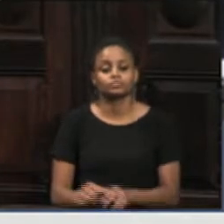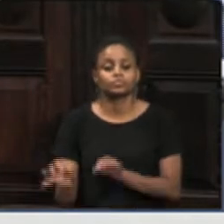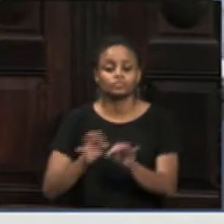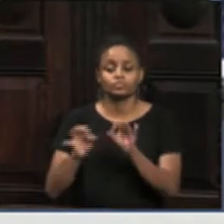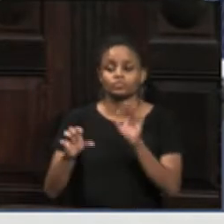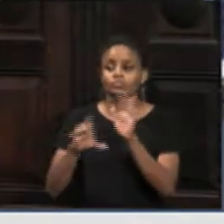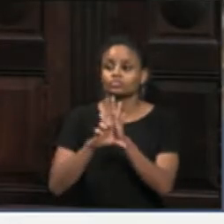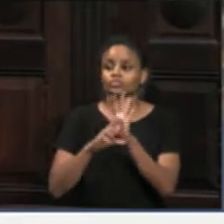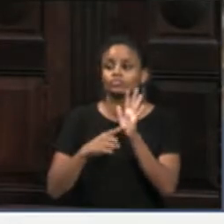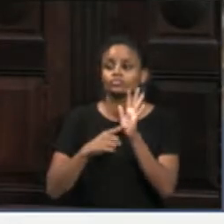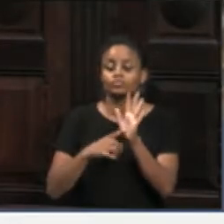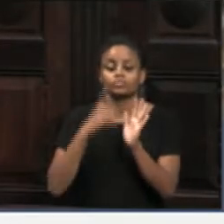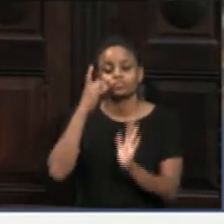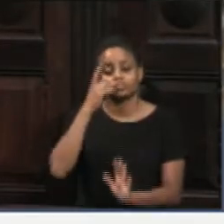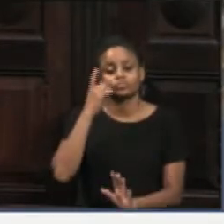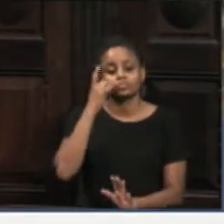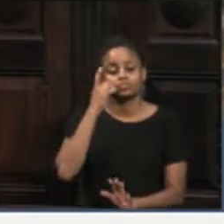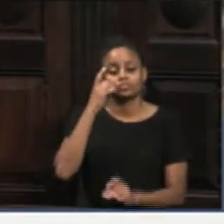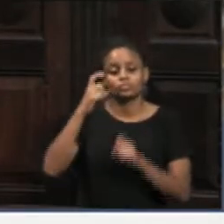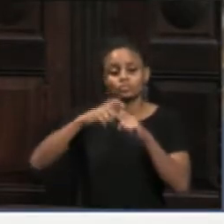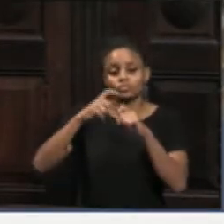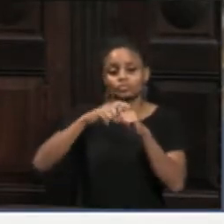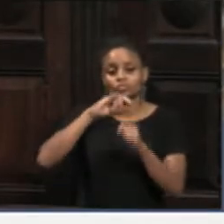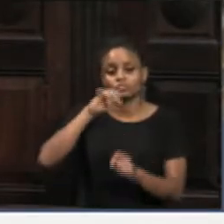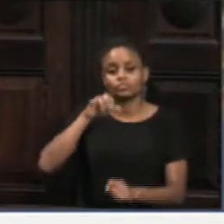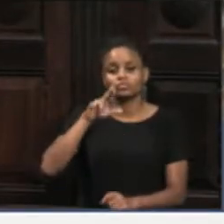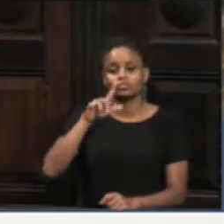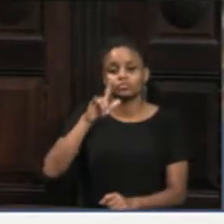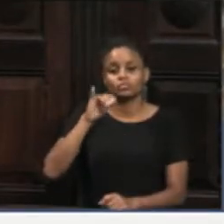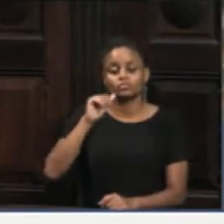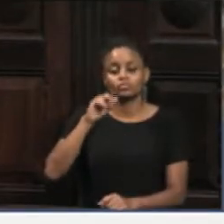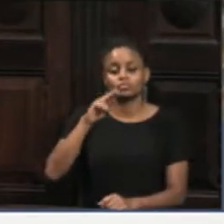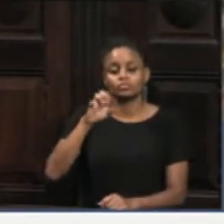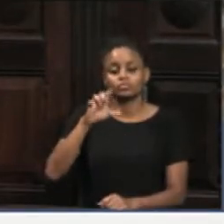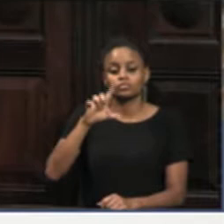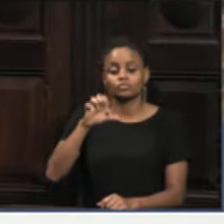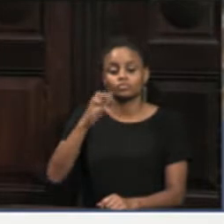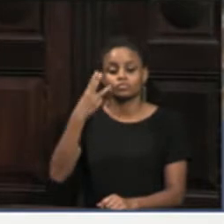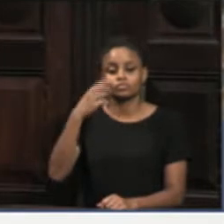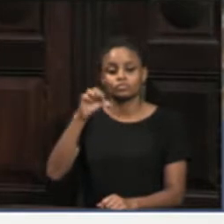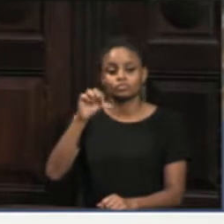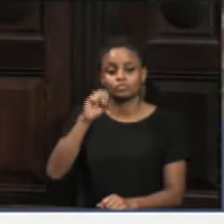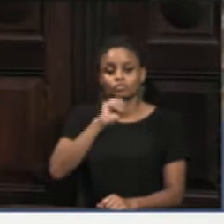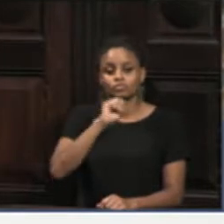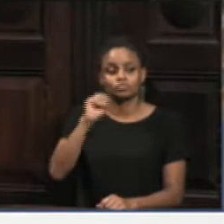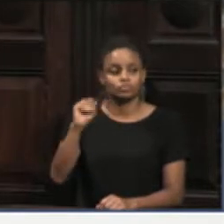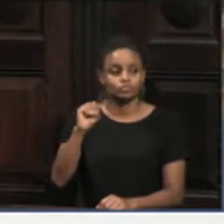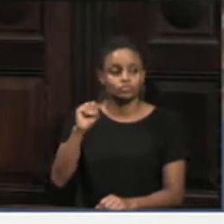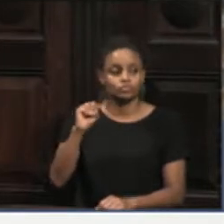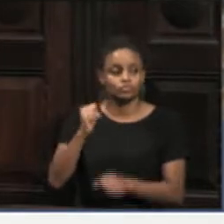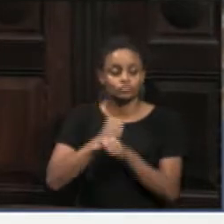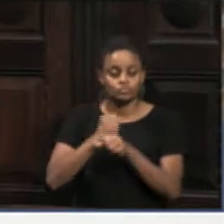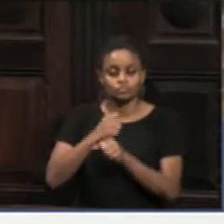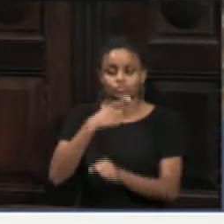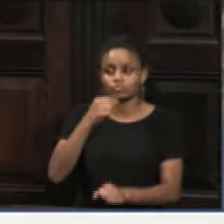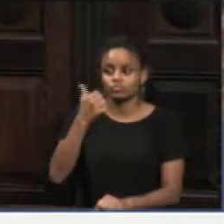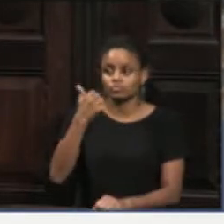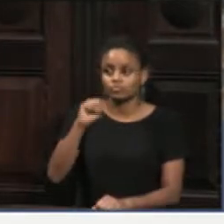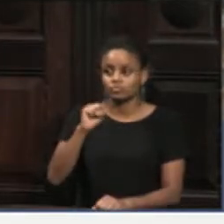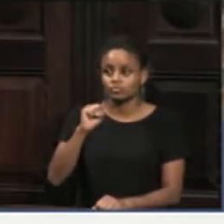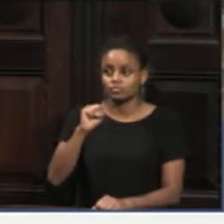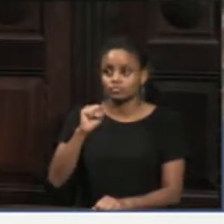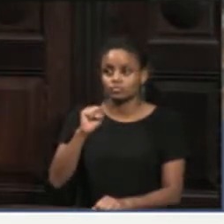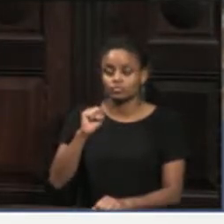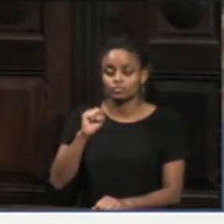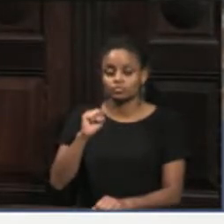Projeto de lei do deputado Dr. Julianelli, 3988, de 18, estabelece